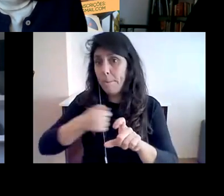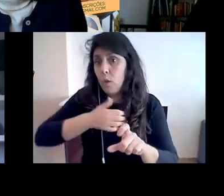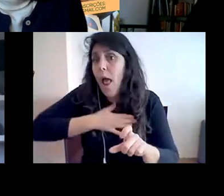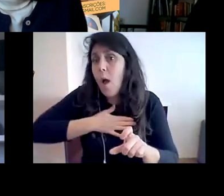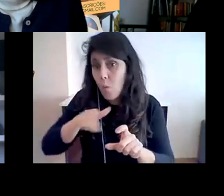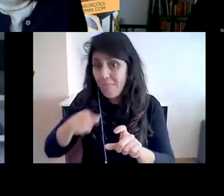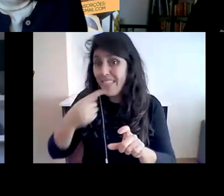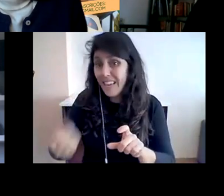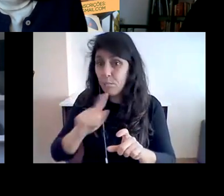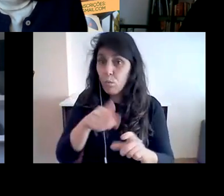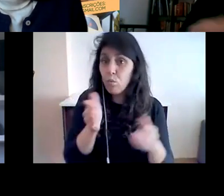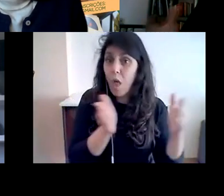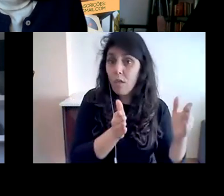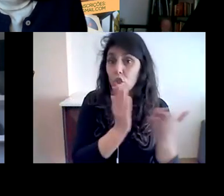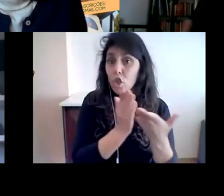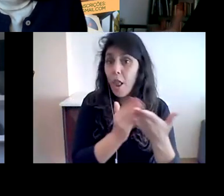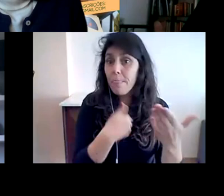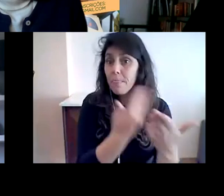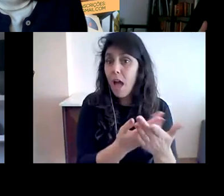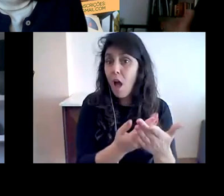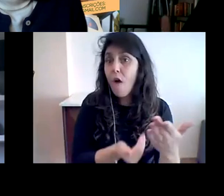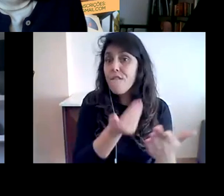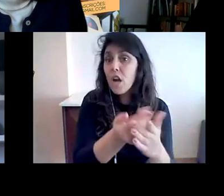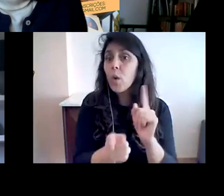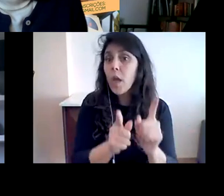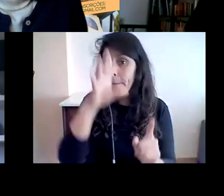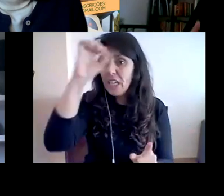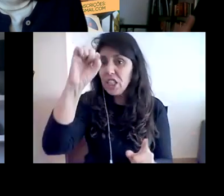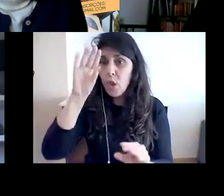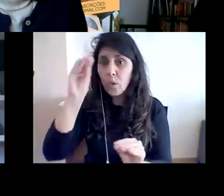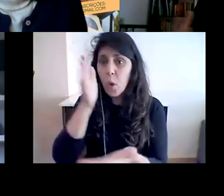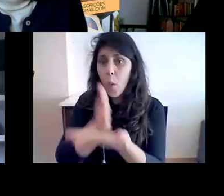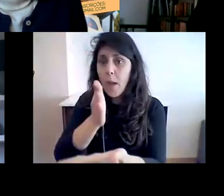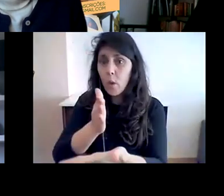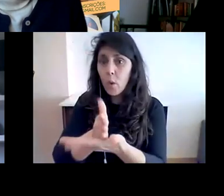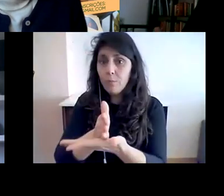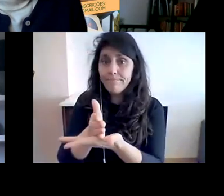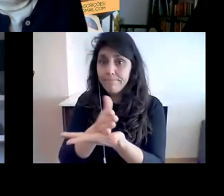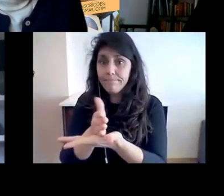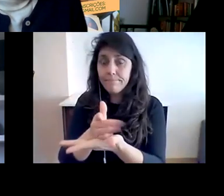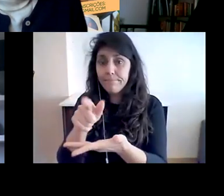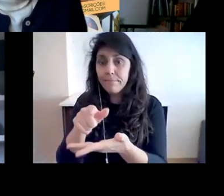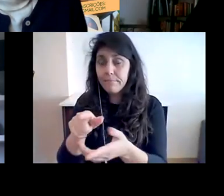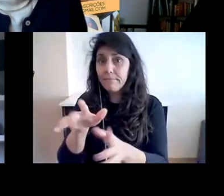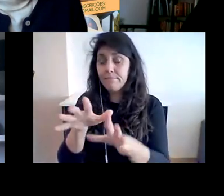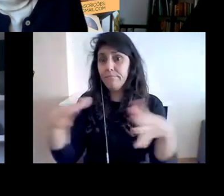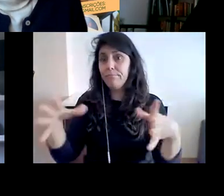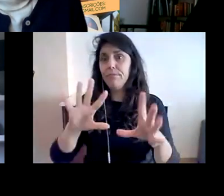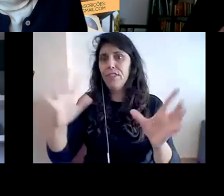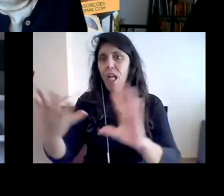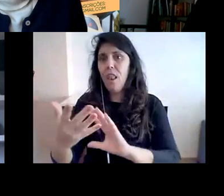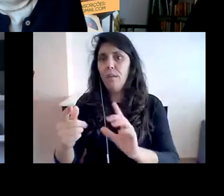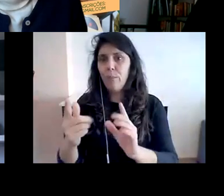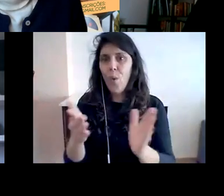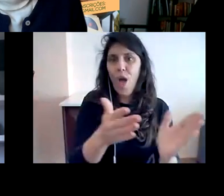do outro lado aquilo que a escola vai oferecendo, ainda não temos um ministério no meio que tem uma postura muito ambígua, que tanto vai para um lado de uma vez